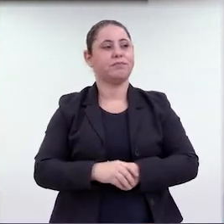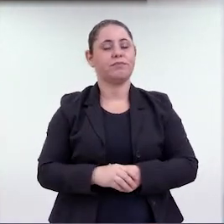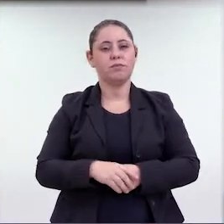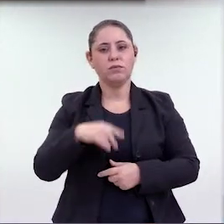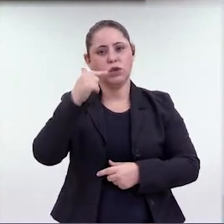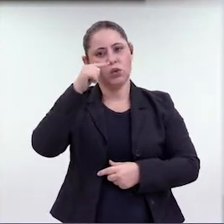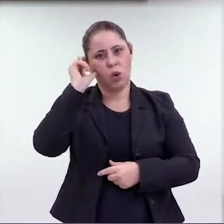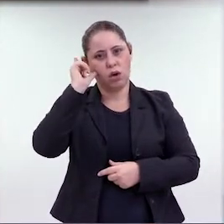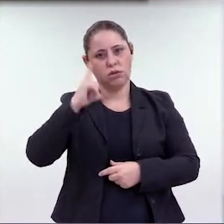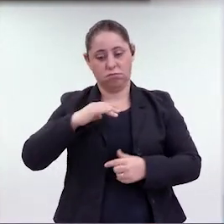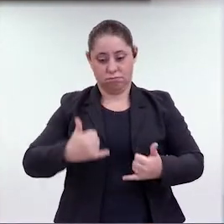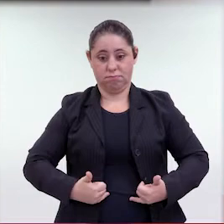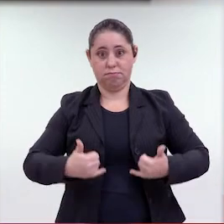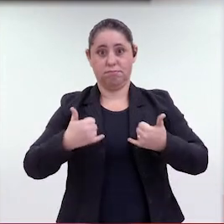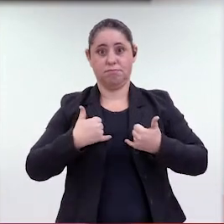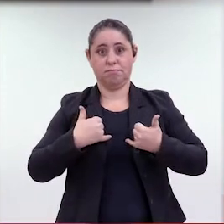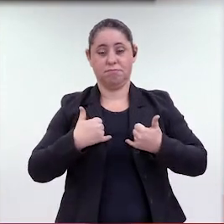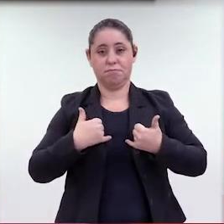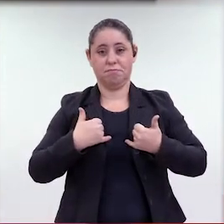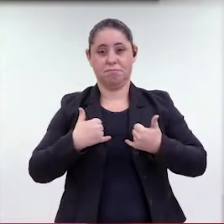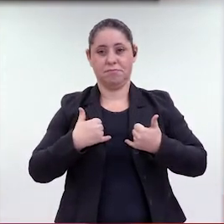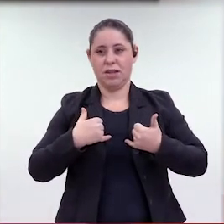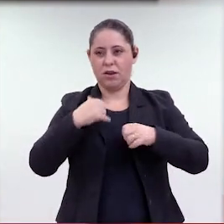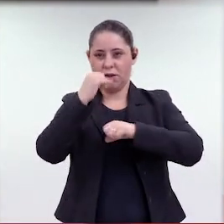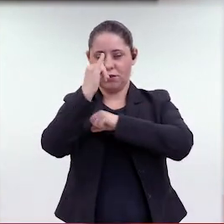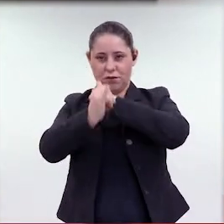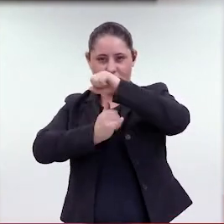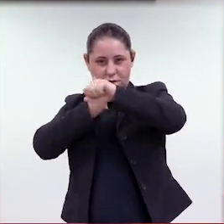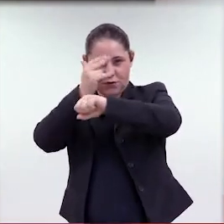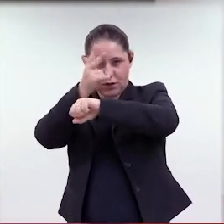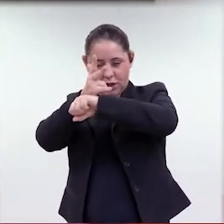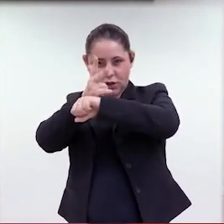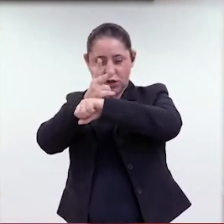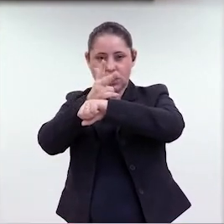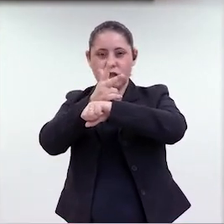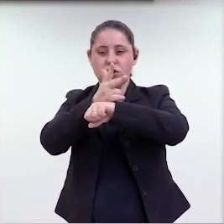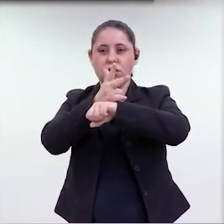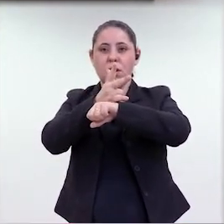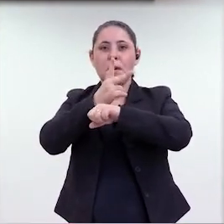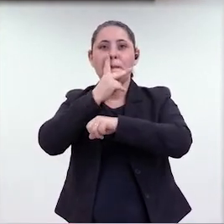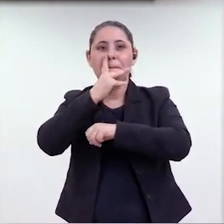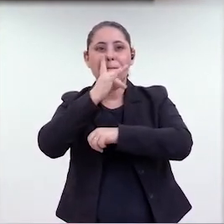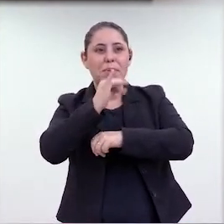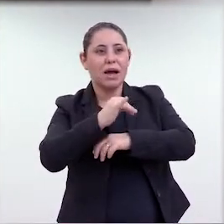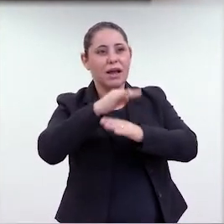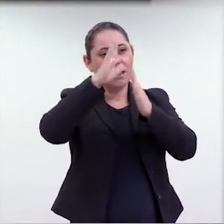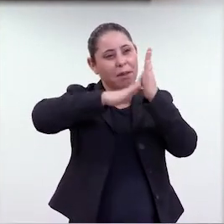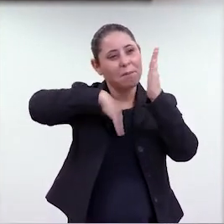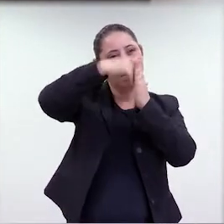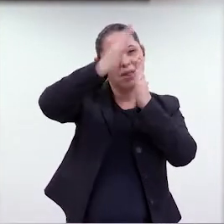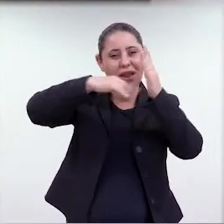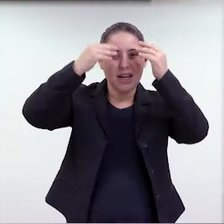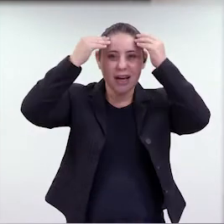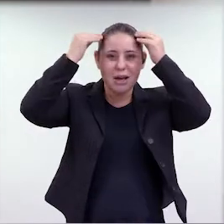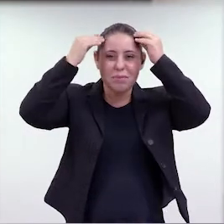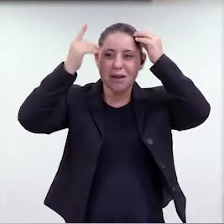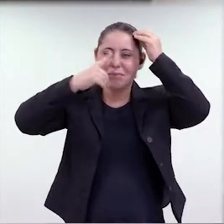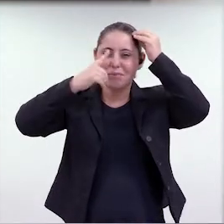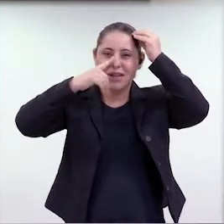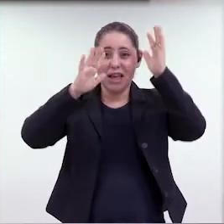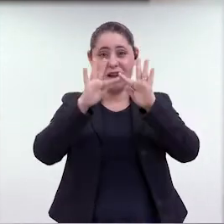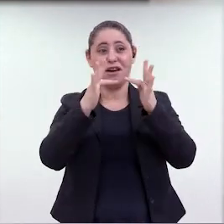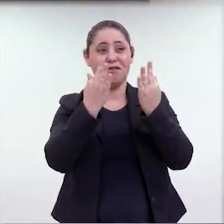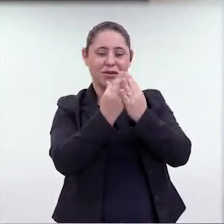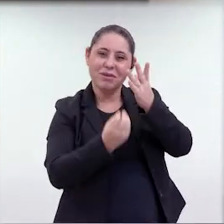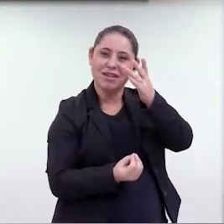orgulhosa que eu recebi um vídeo do meu pai pintando o cabelo da minha mãe. As famílias estão sendo criativas. Eu